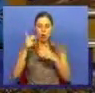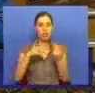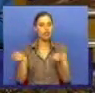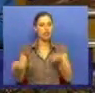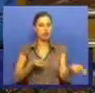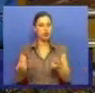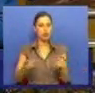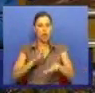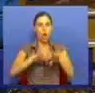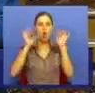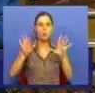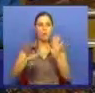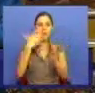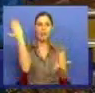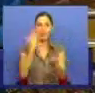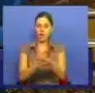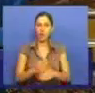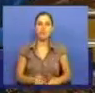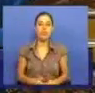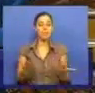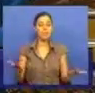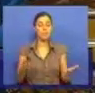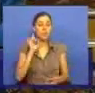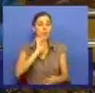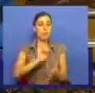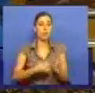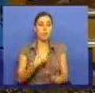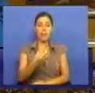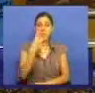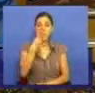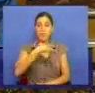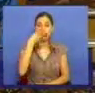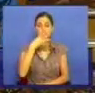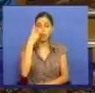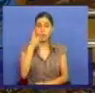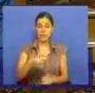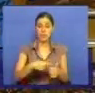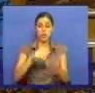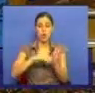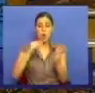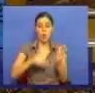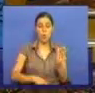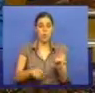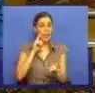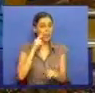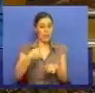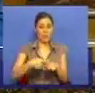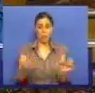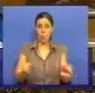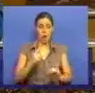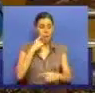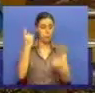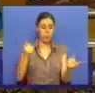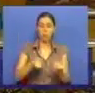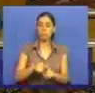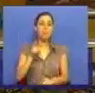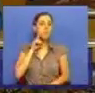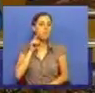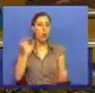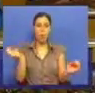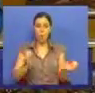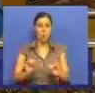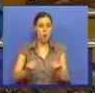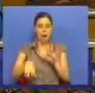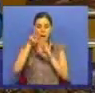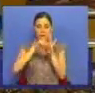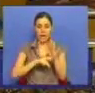gestão do Hospital de Cascais, fundamentalmente com 3 argumentos. O contrato não defende o interesse público, o contrato não salvaguardou